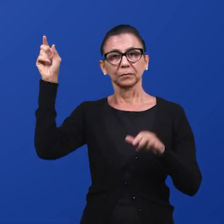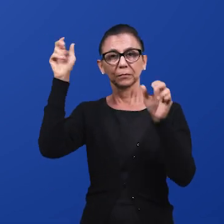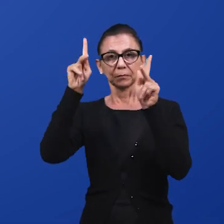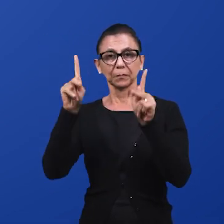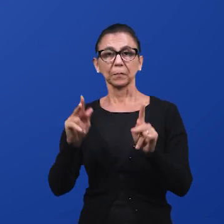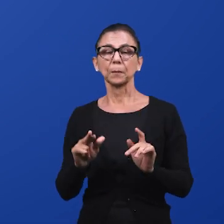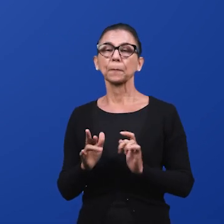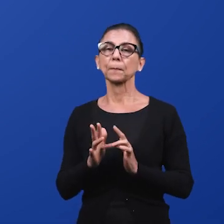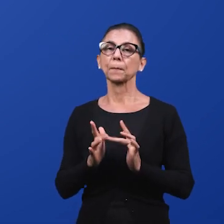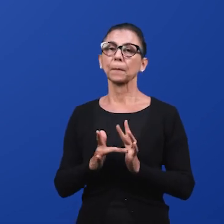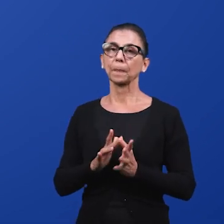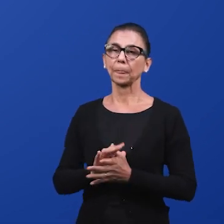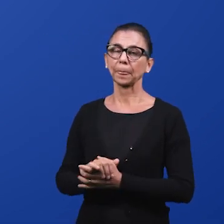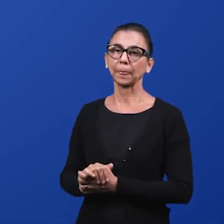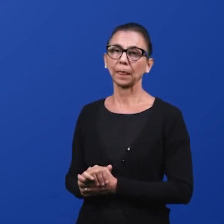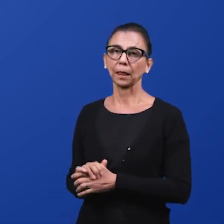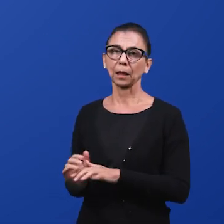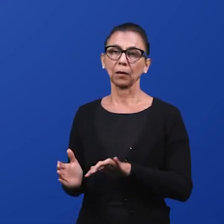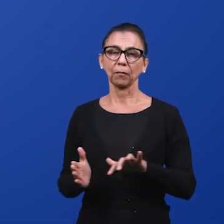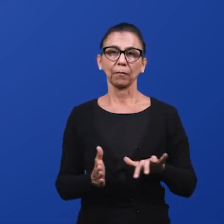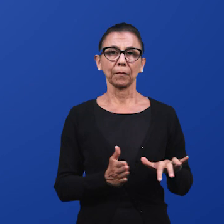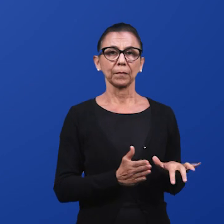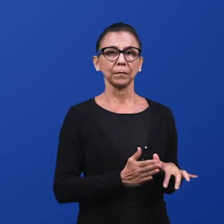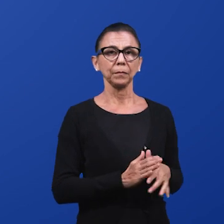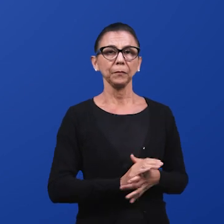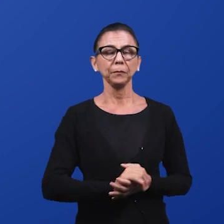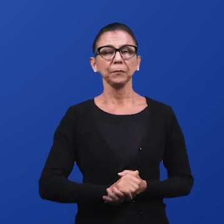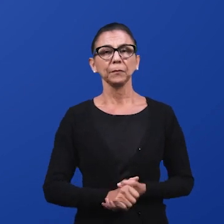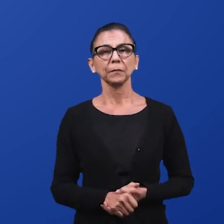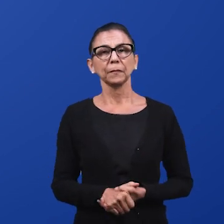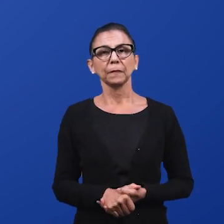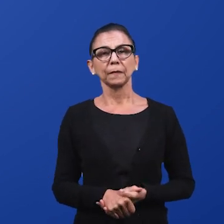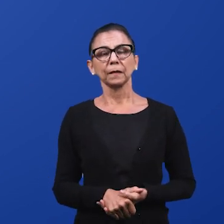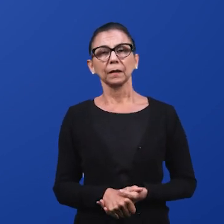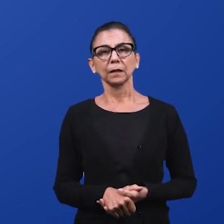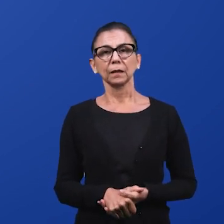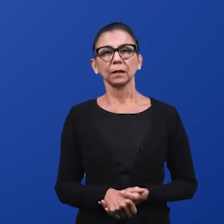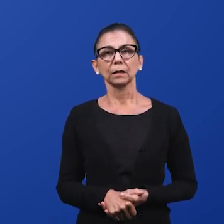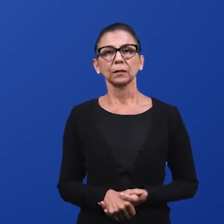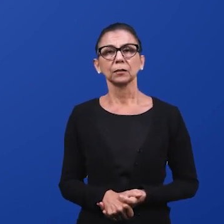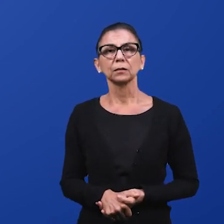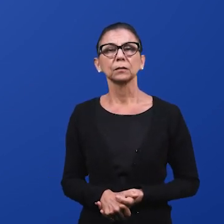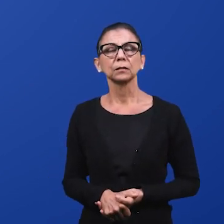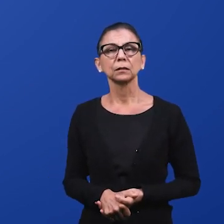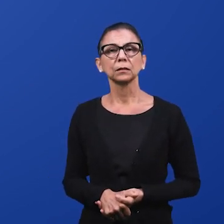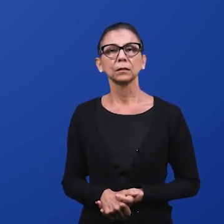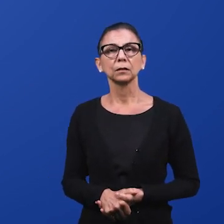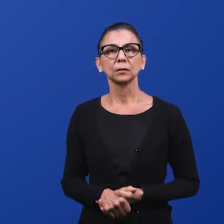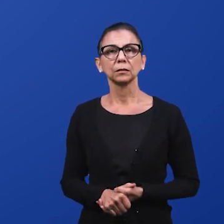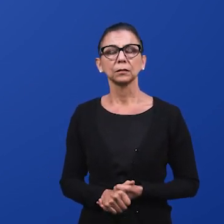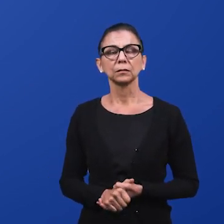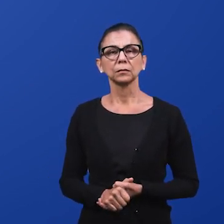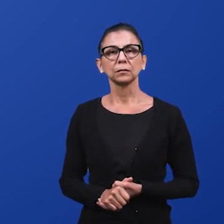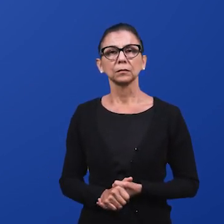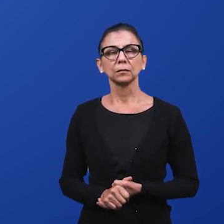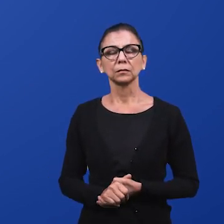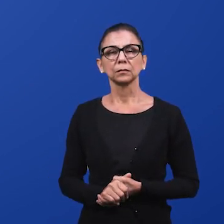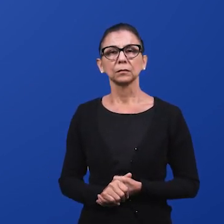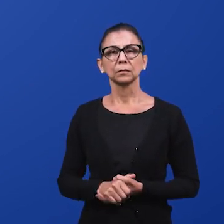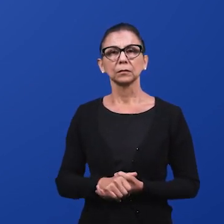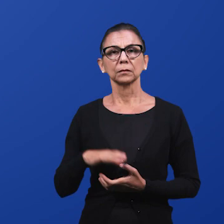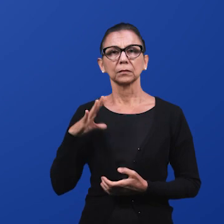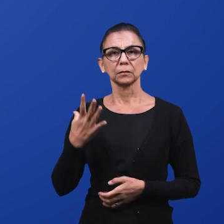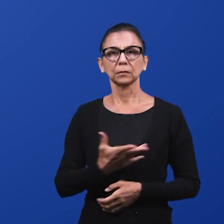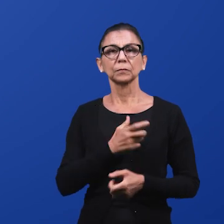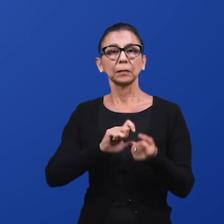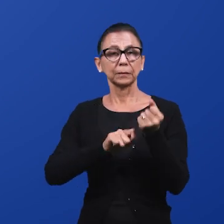paz do Senhor. A paz do Senhor Jesus, irmãos. Respondendo à pergunta número 2, a salvação é um mistério? Sim, e